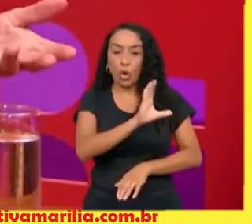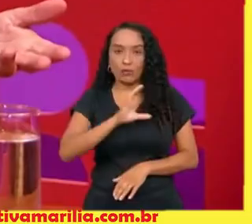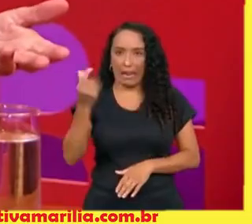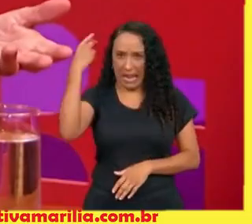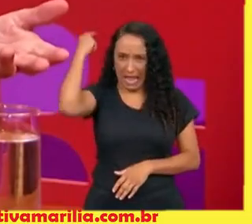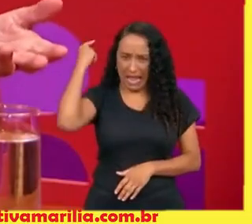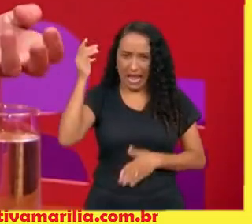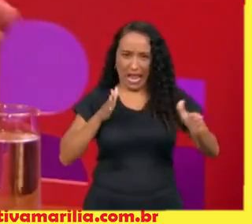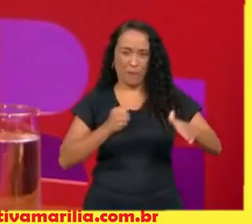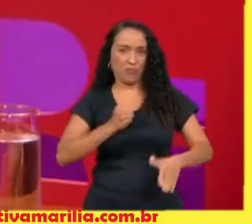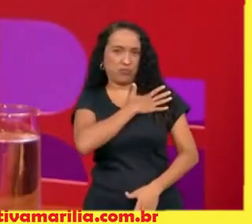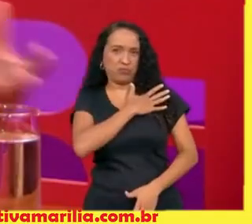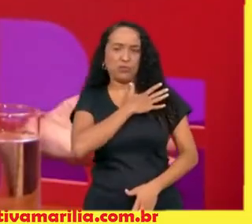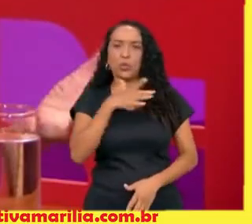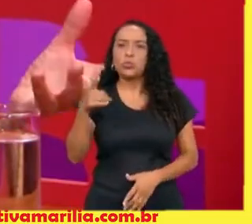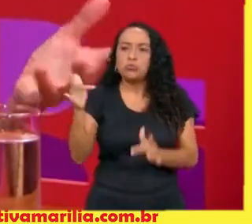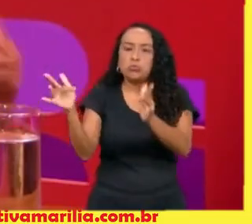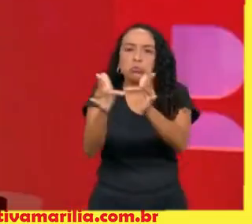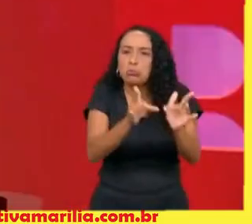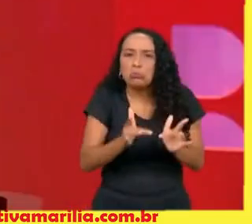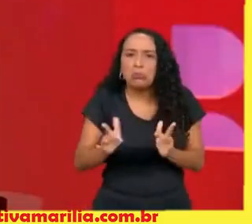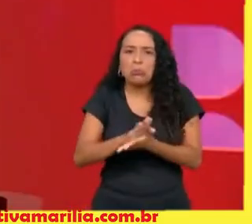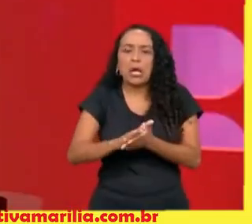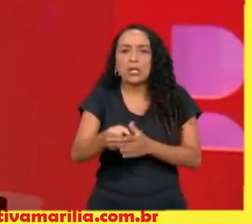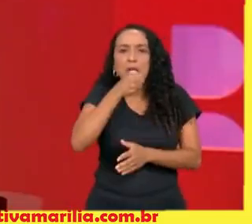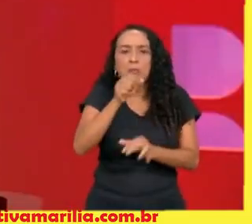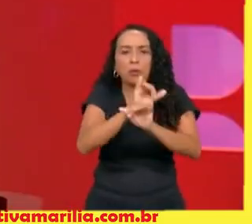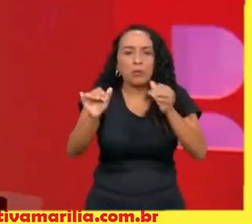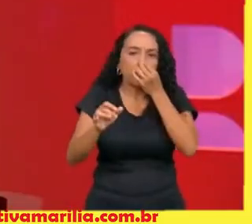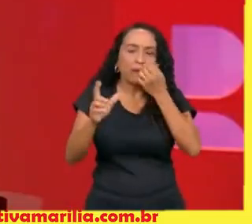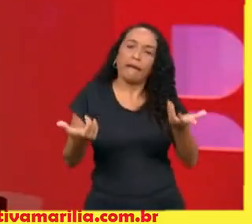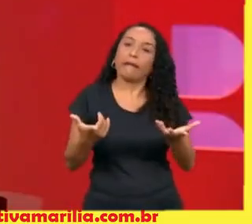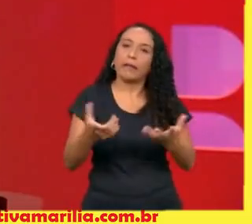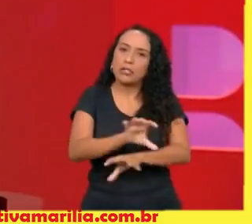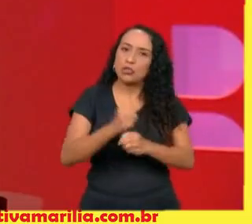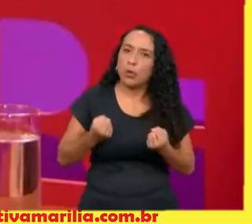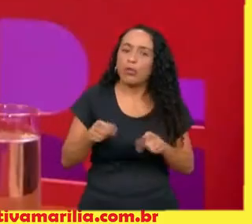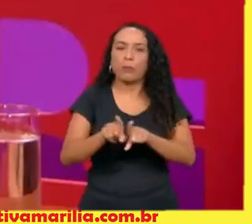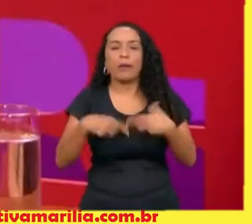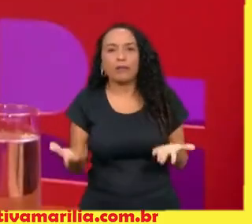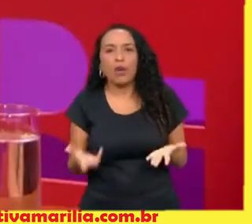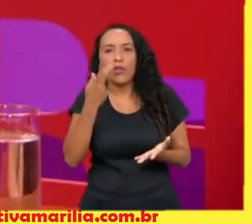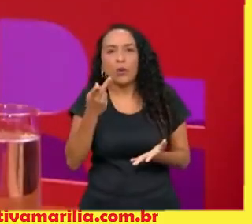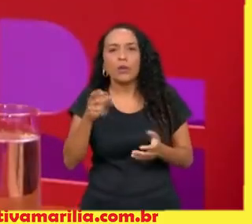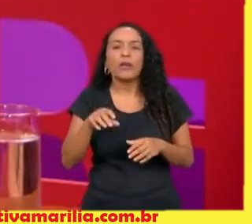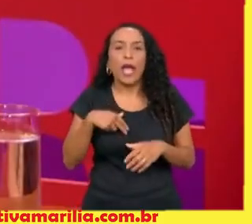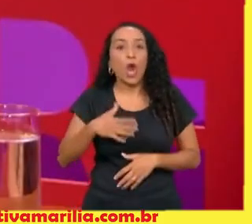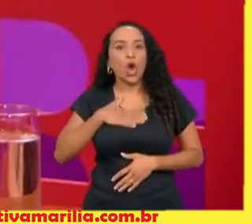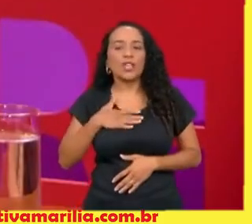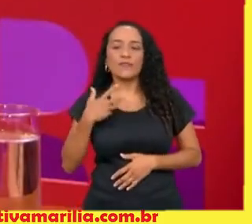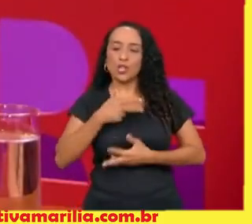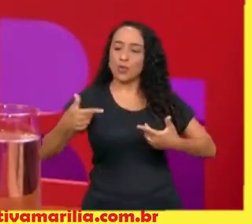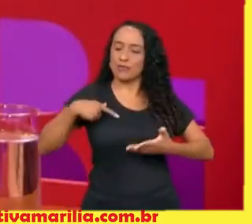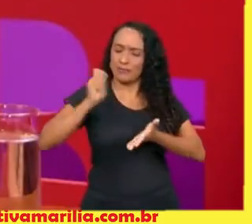da ditadura, eu não tive contato, a imprensa era censurada, não é? E ela disse que ela gostava do que eu escrevia. Eu pensei,